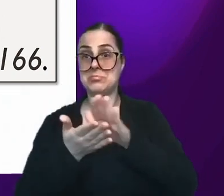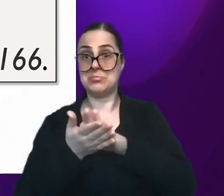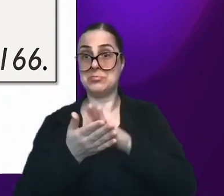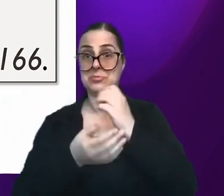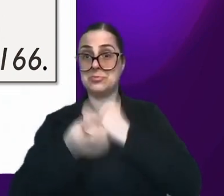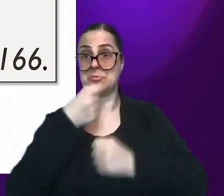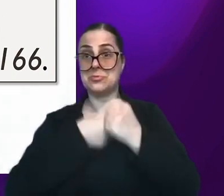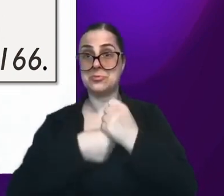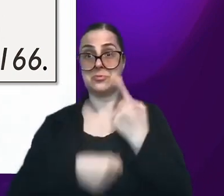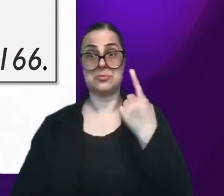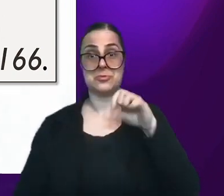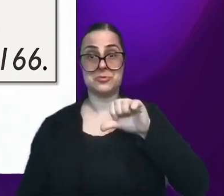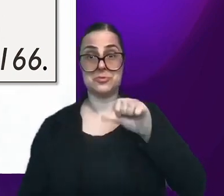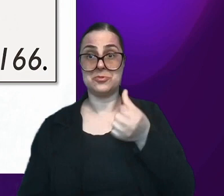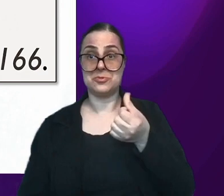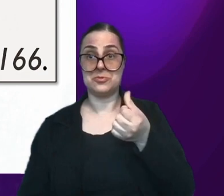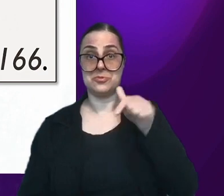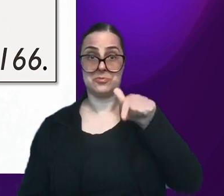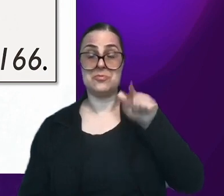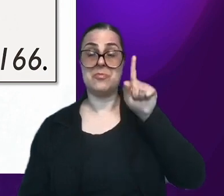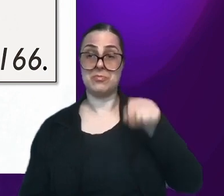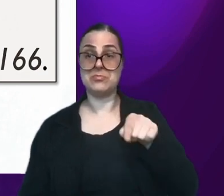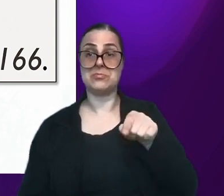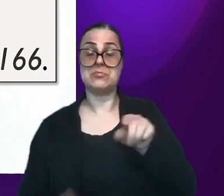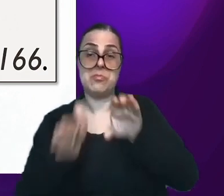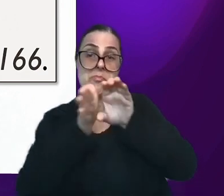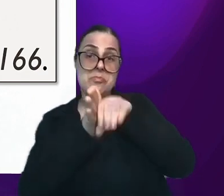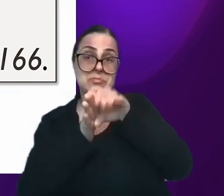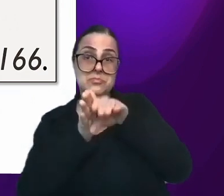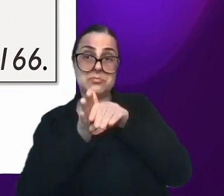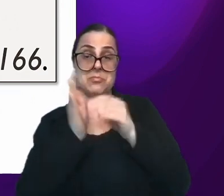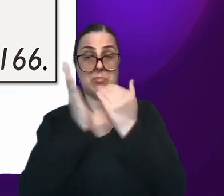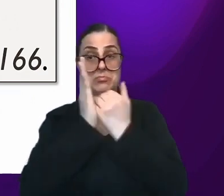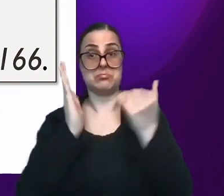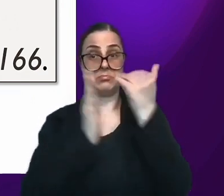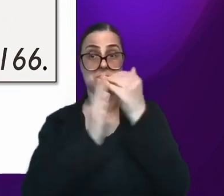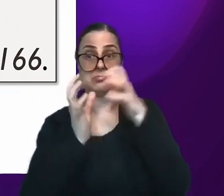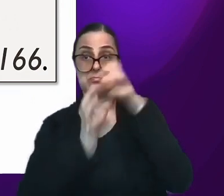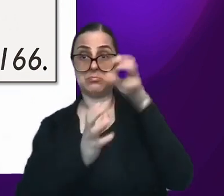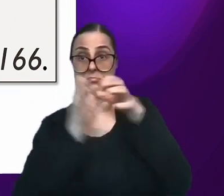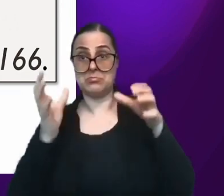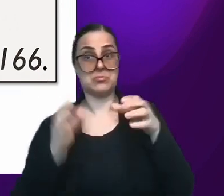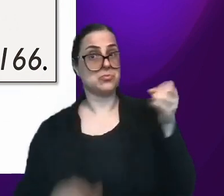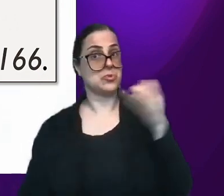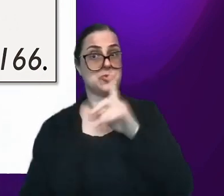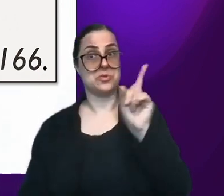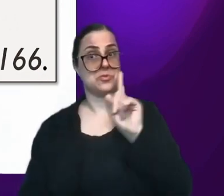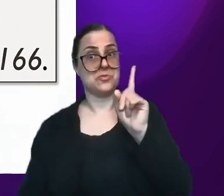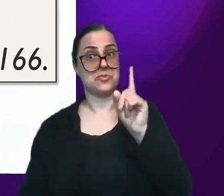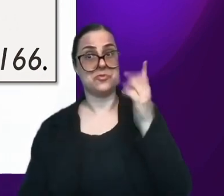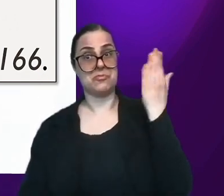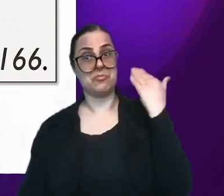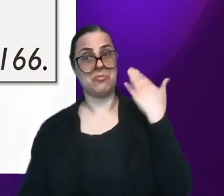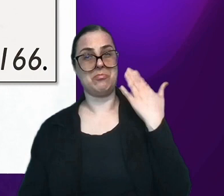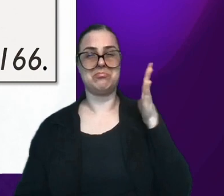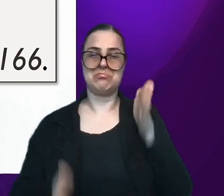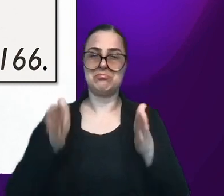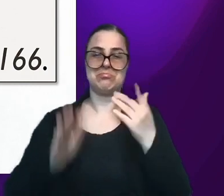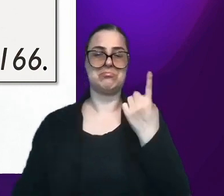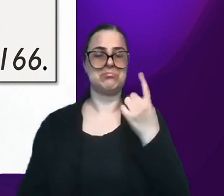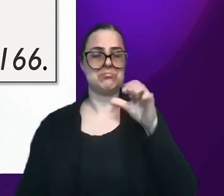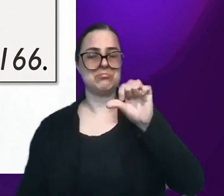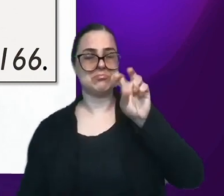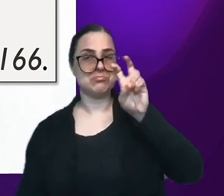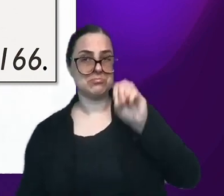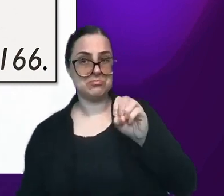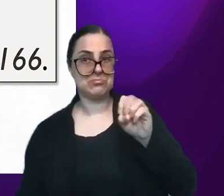1967. Então, o conceito de sobrecarga volêmica é da década, já não é novo, vem da década de 50 e 60, inclusive o